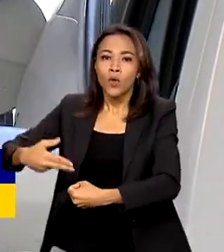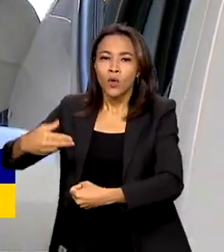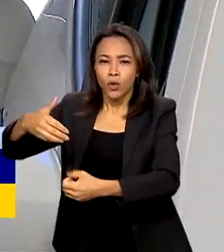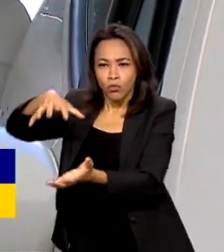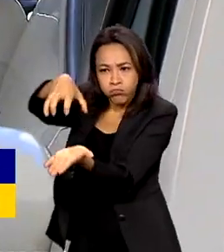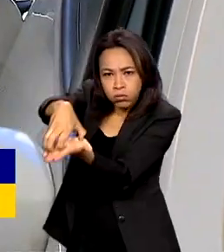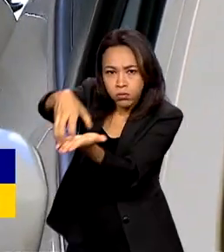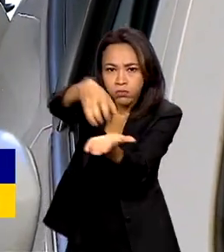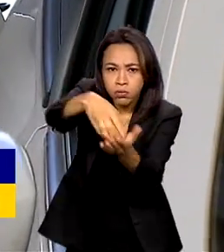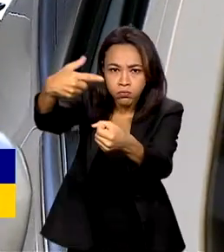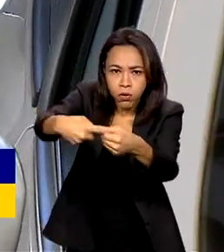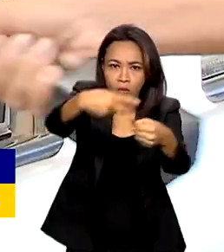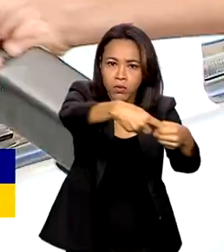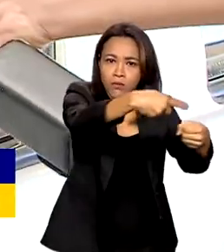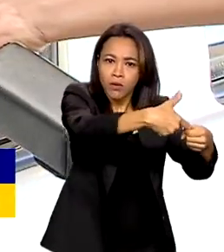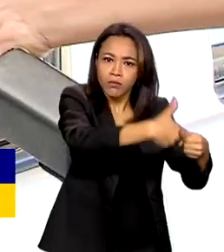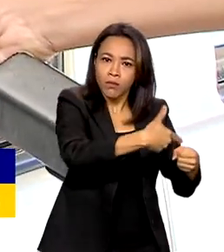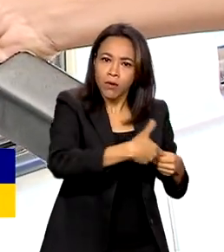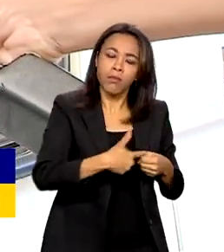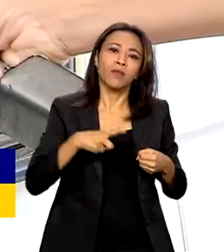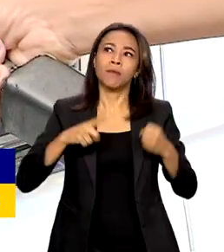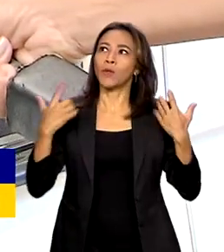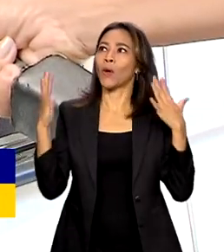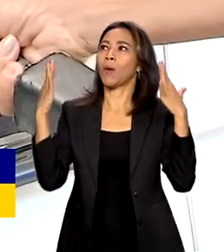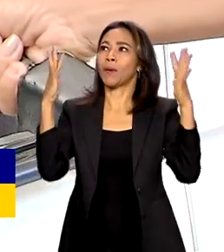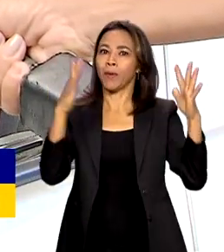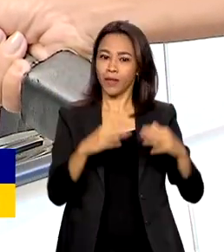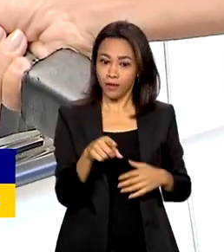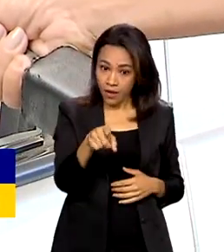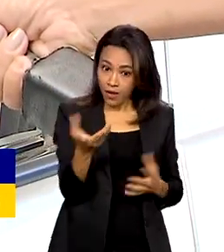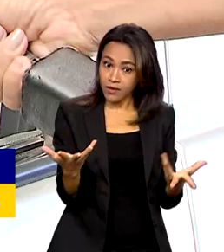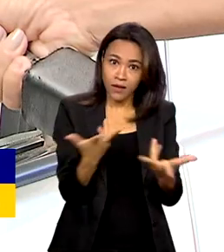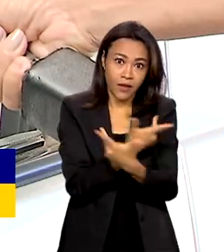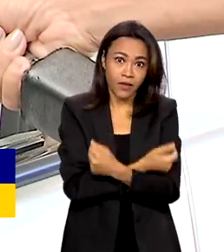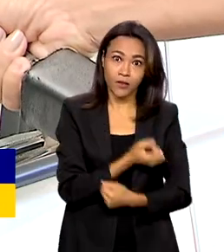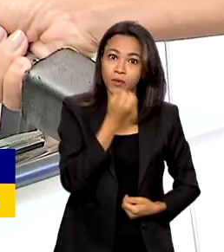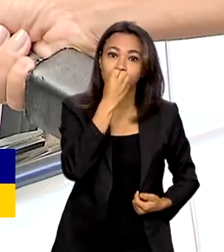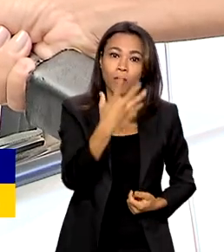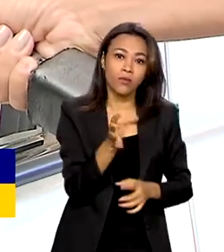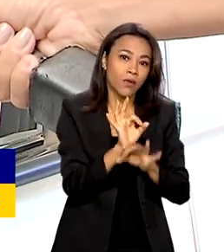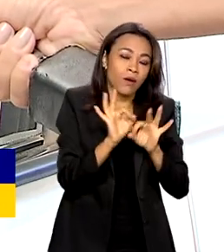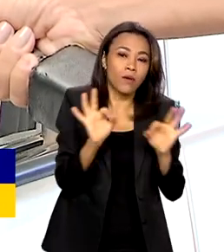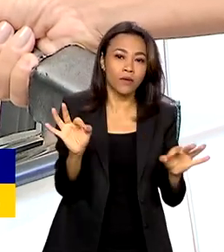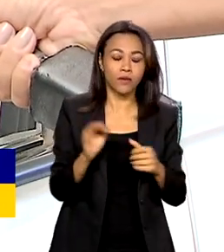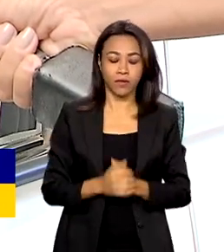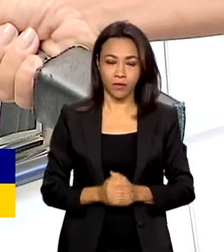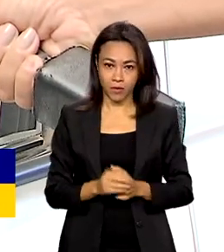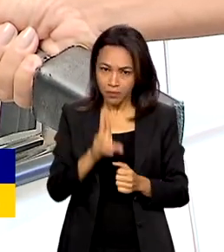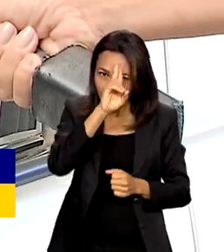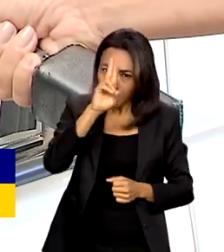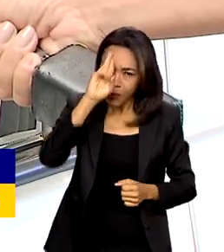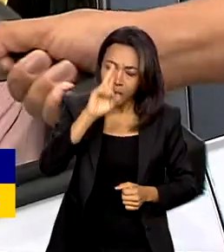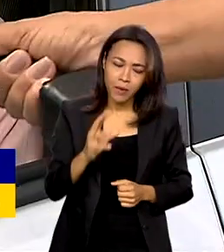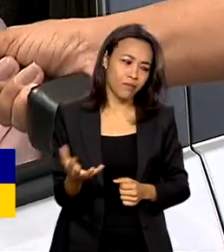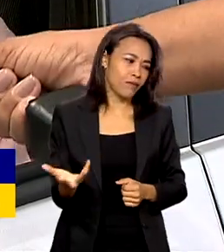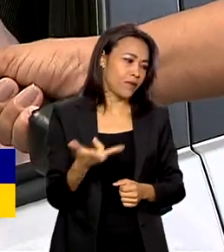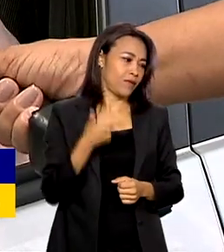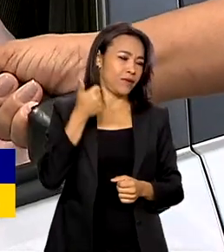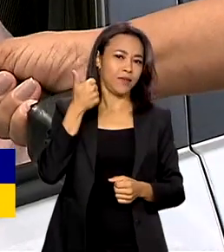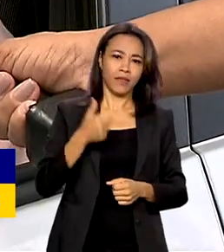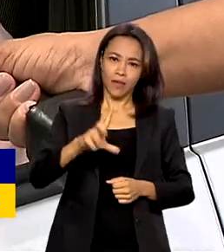tem gente comemorando. É excelente, muito bom. Está ótimo. Para Uber, maravilha.